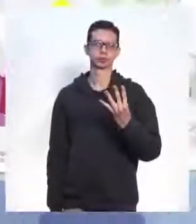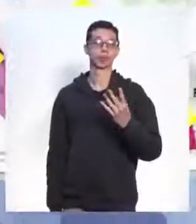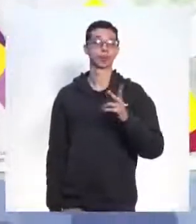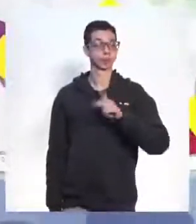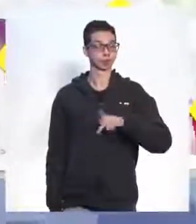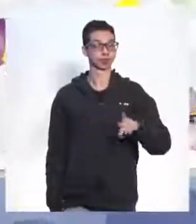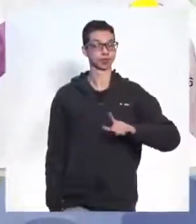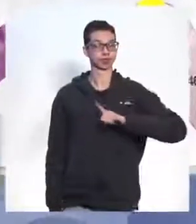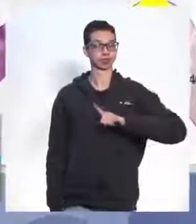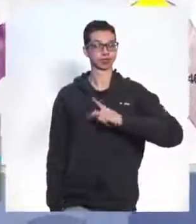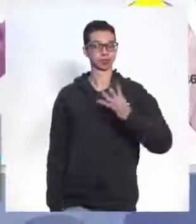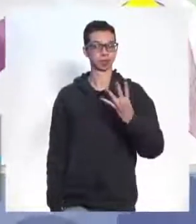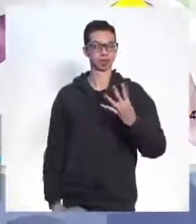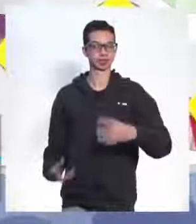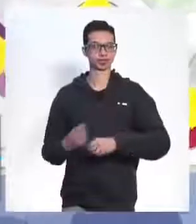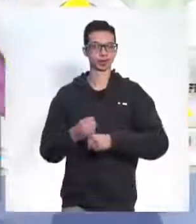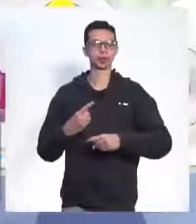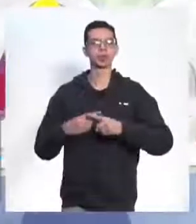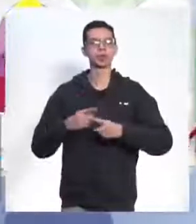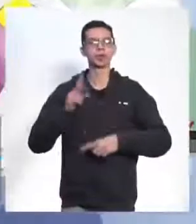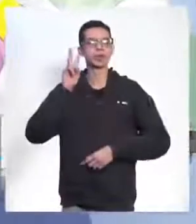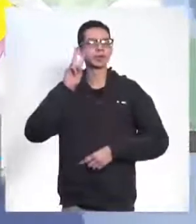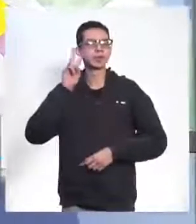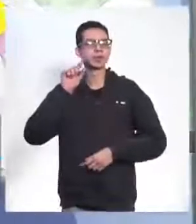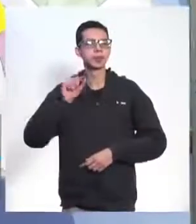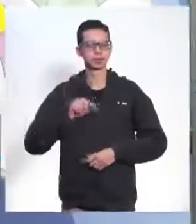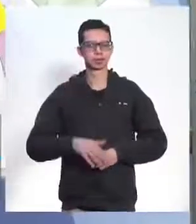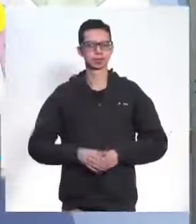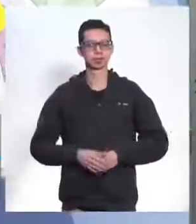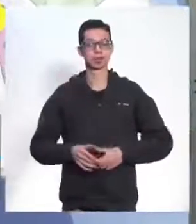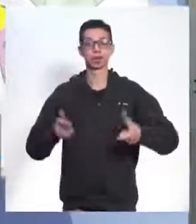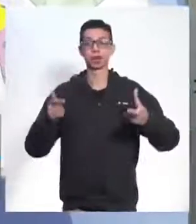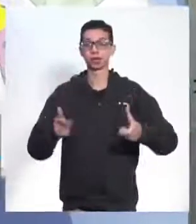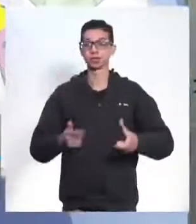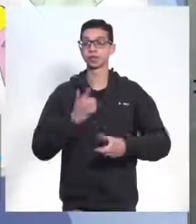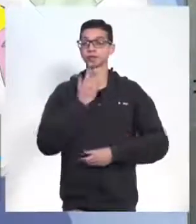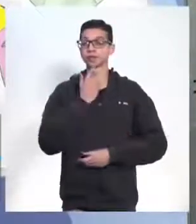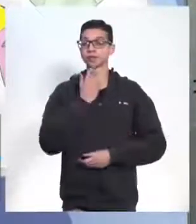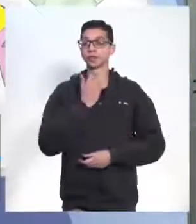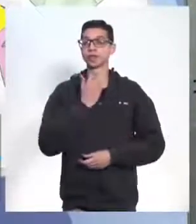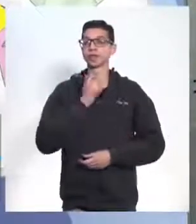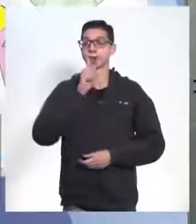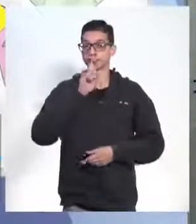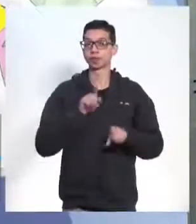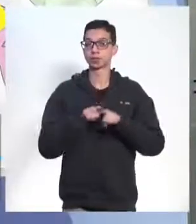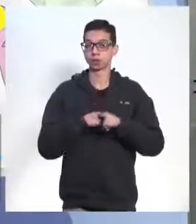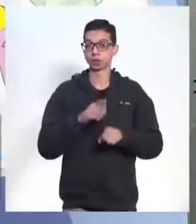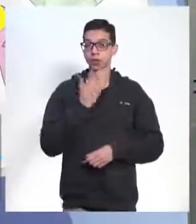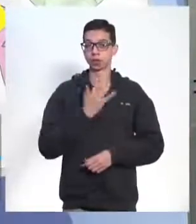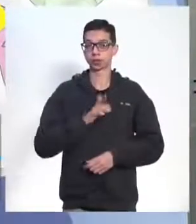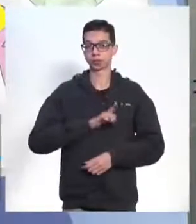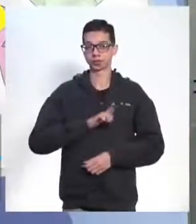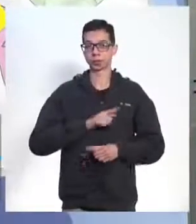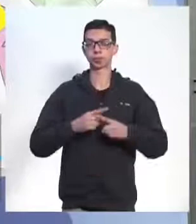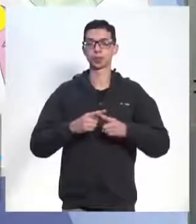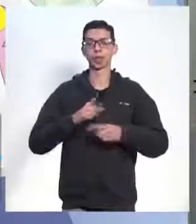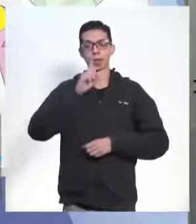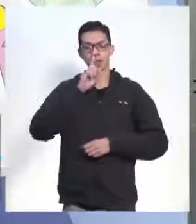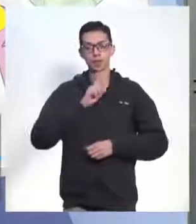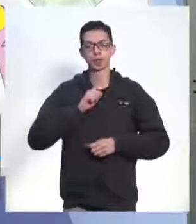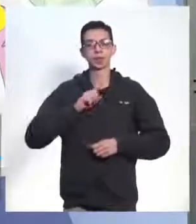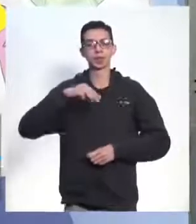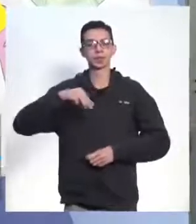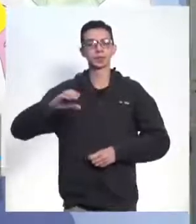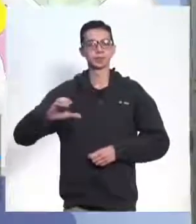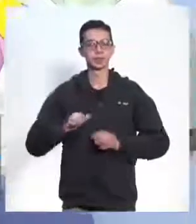que é onde tem, lembrando que o ponto, ó, onde eu tenho as duas cores, que o amarelo é o múltiplo de 4 e o vermelho são